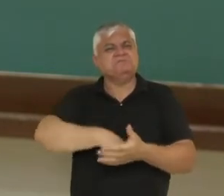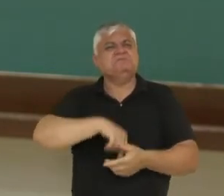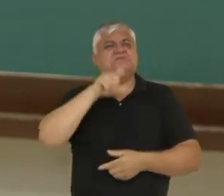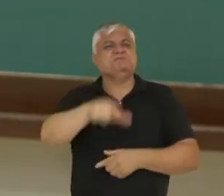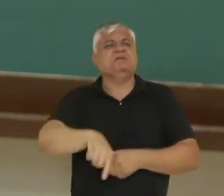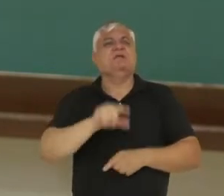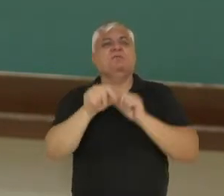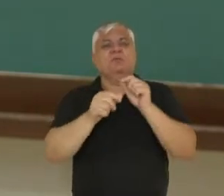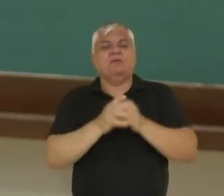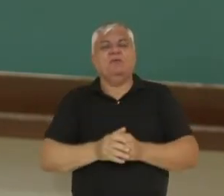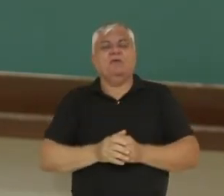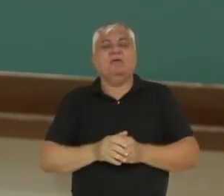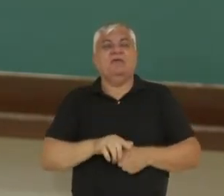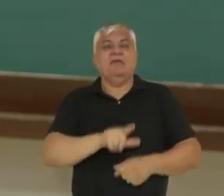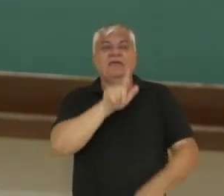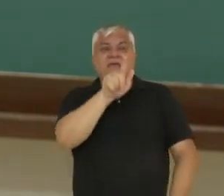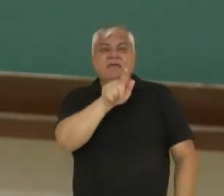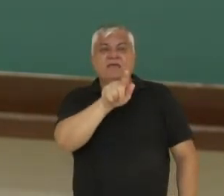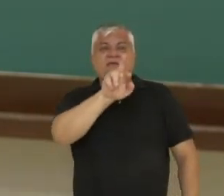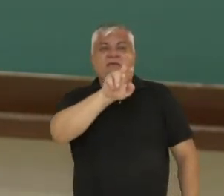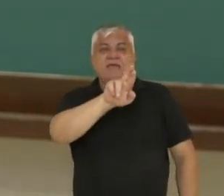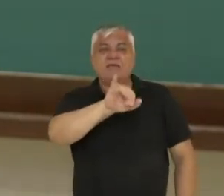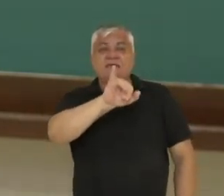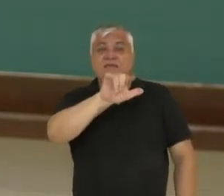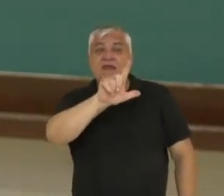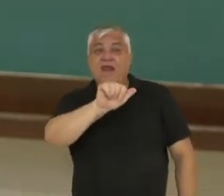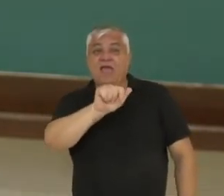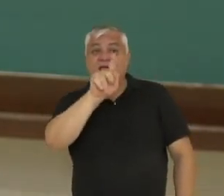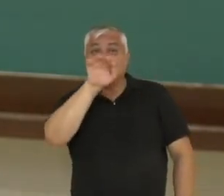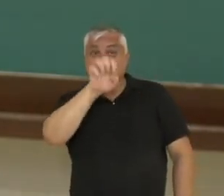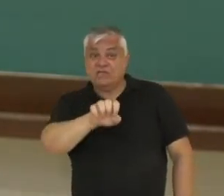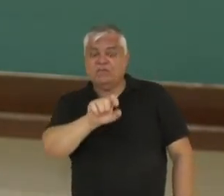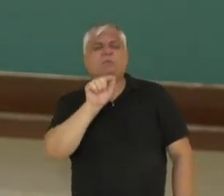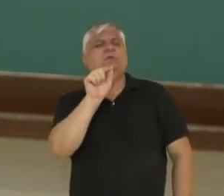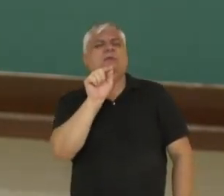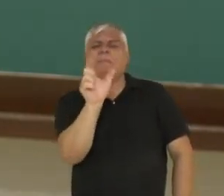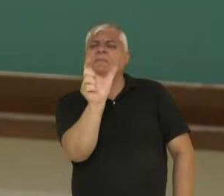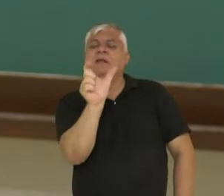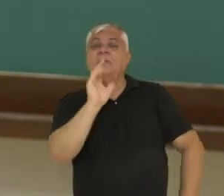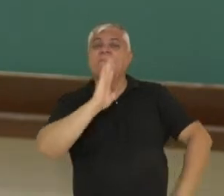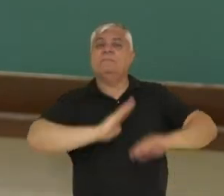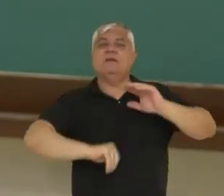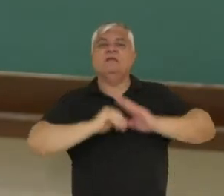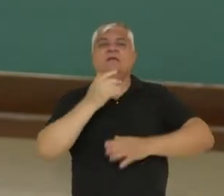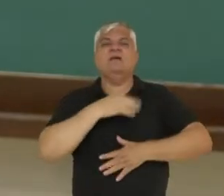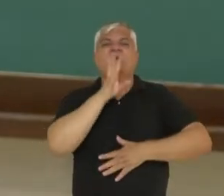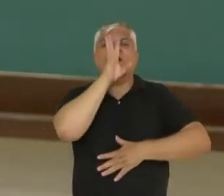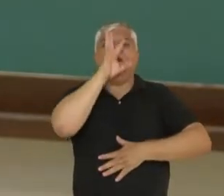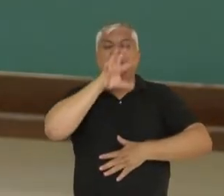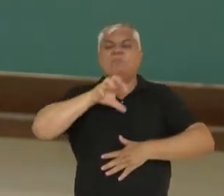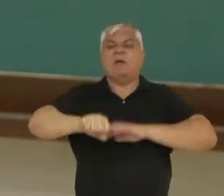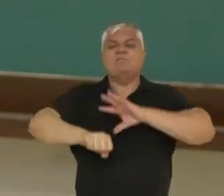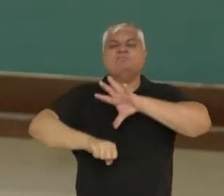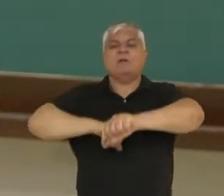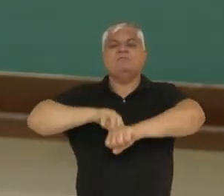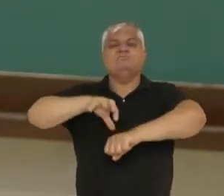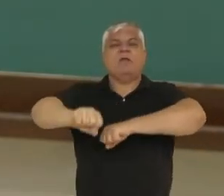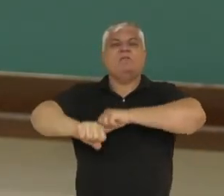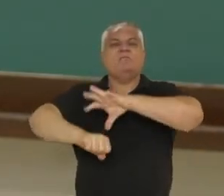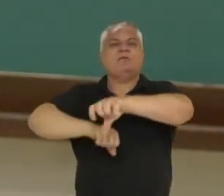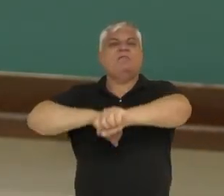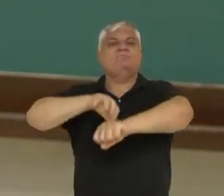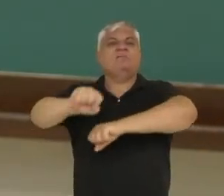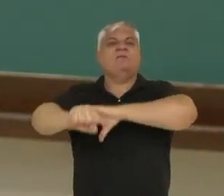processo chamado de grilagem. A grilagem é uma prática ilegal onde literalmente as pessoas